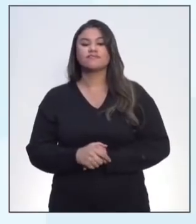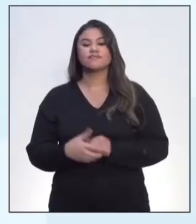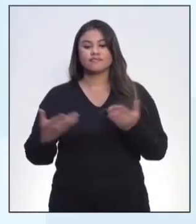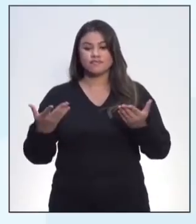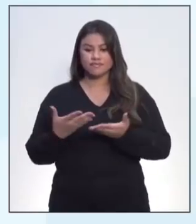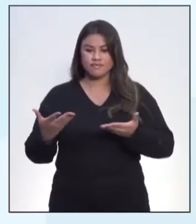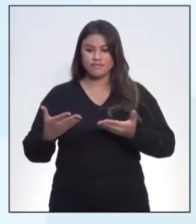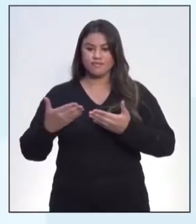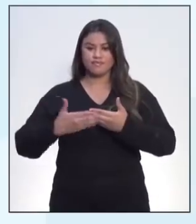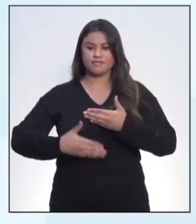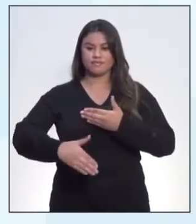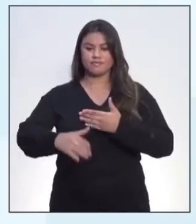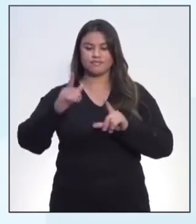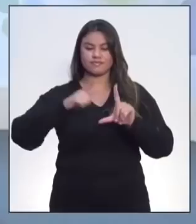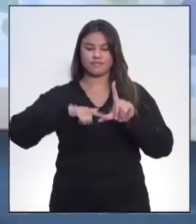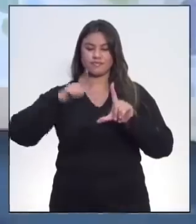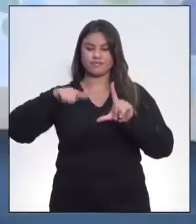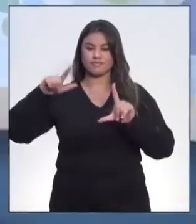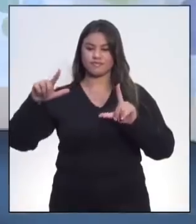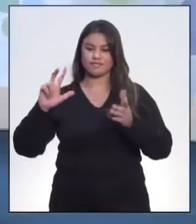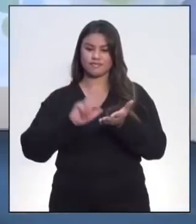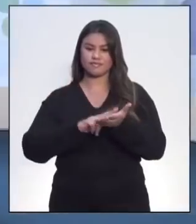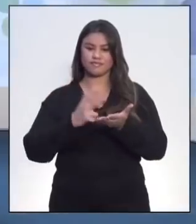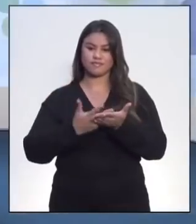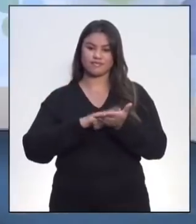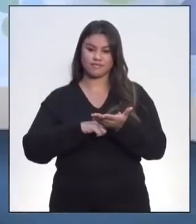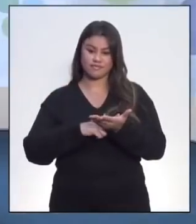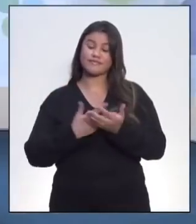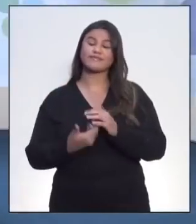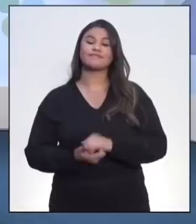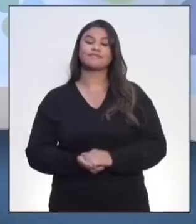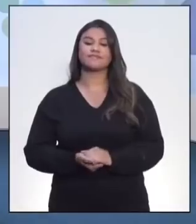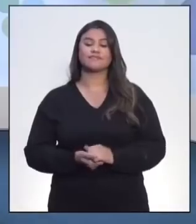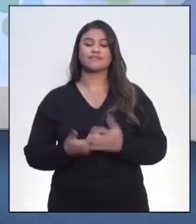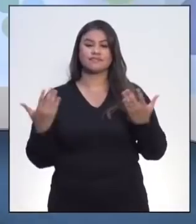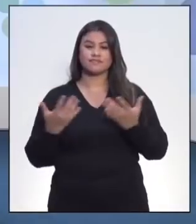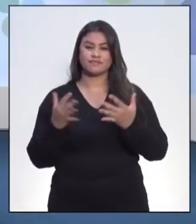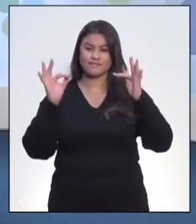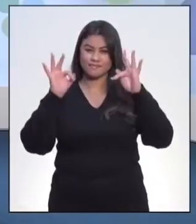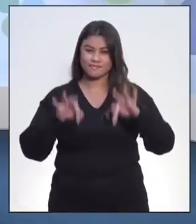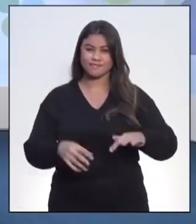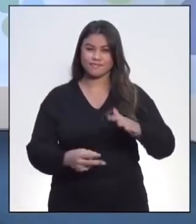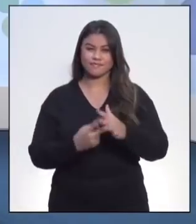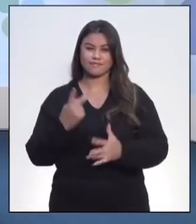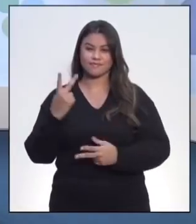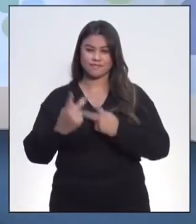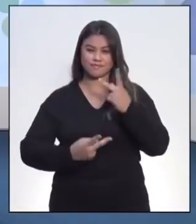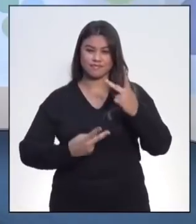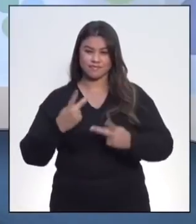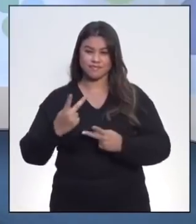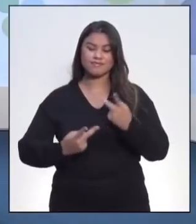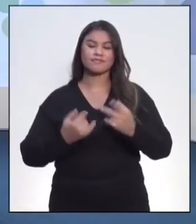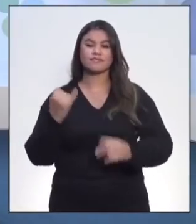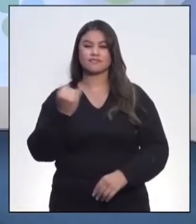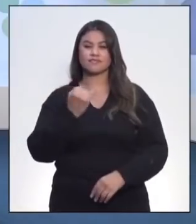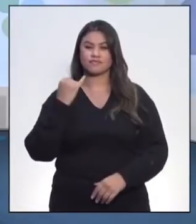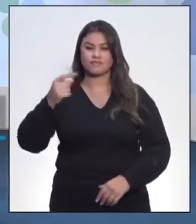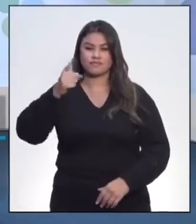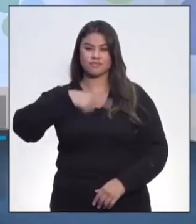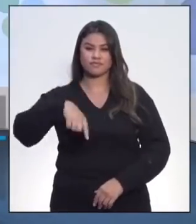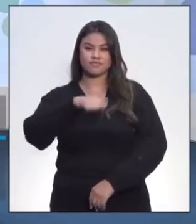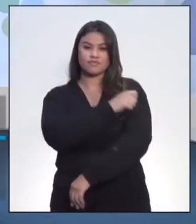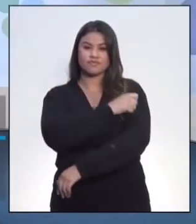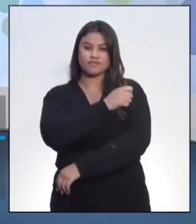agora, nesse finalzinho de 2º bimestre, né, Alessandra, é extremamente importante a participação dos nossos alunos